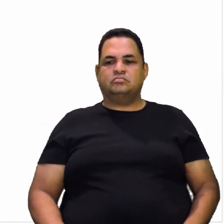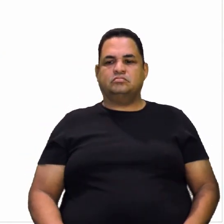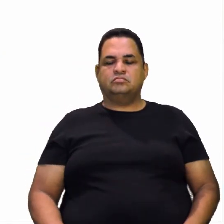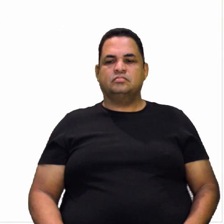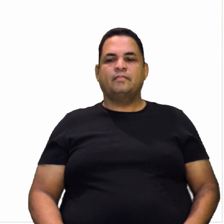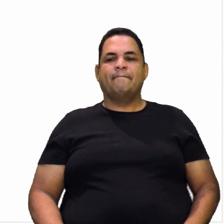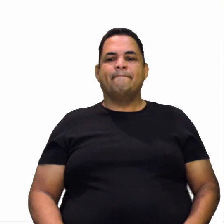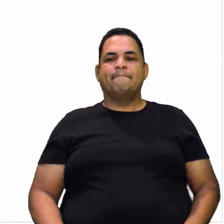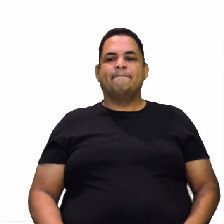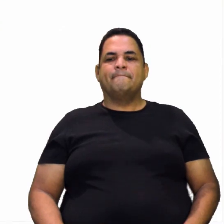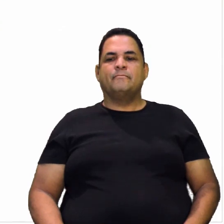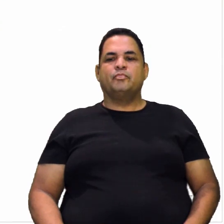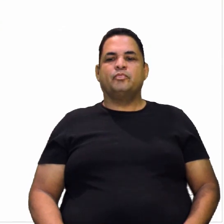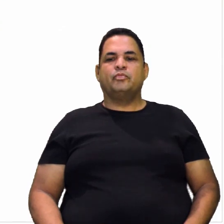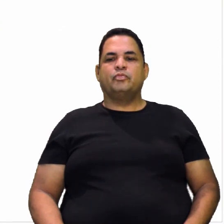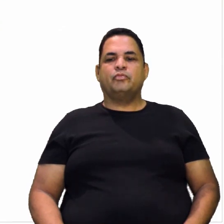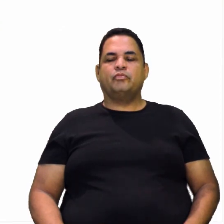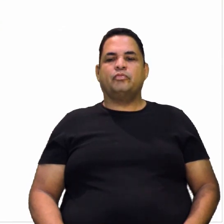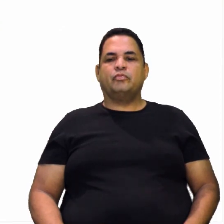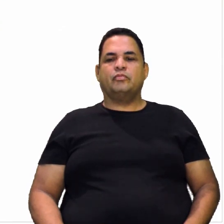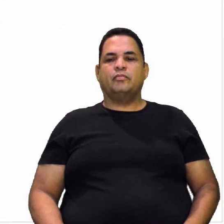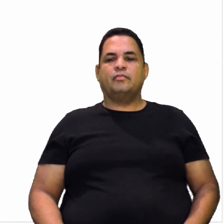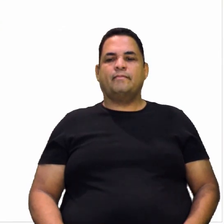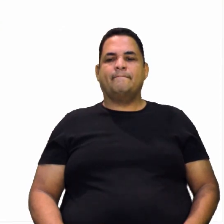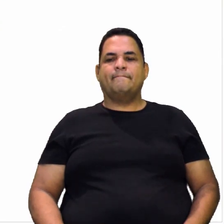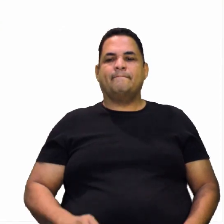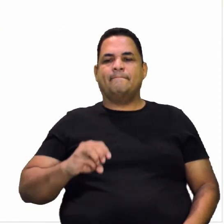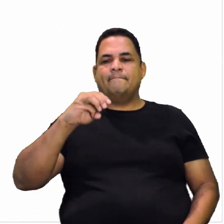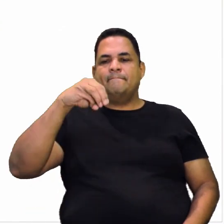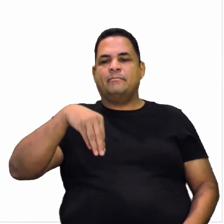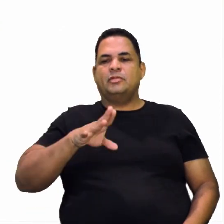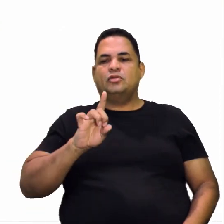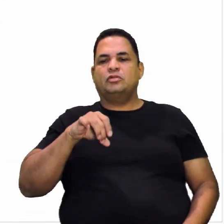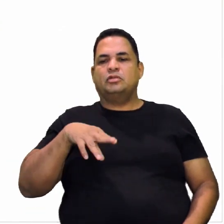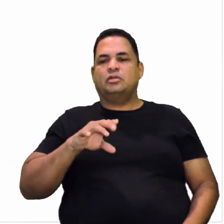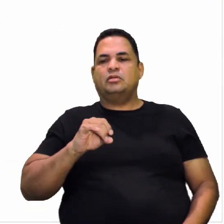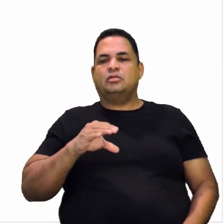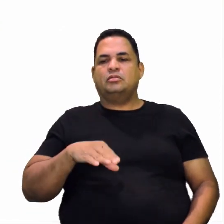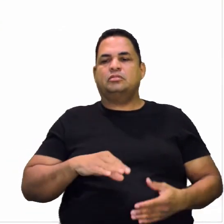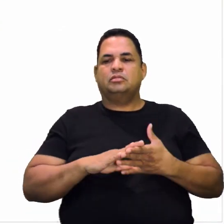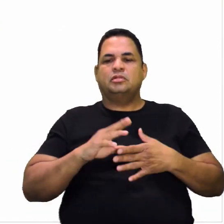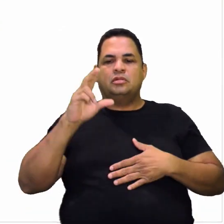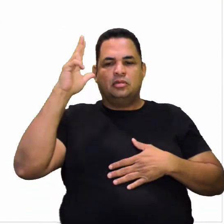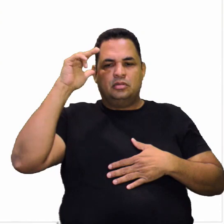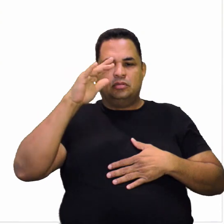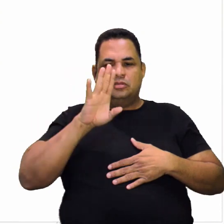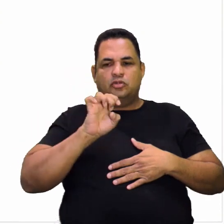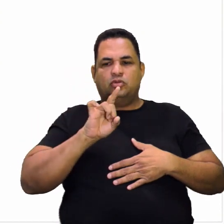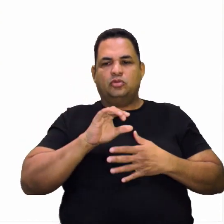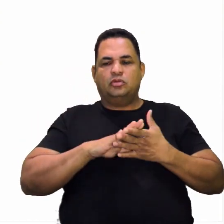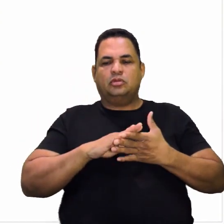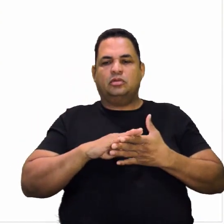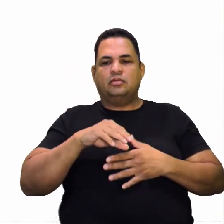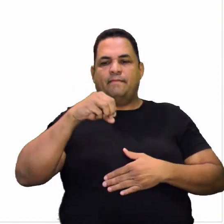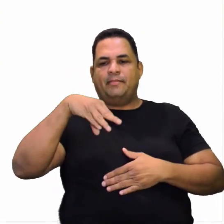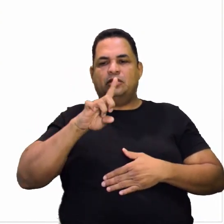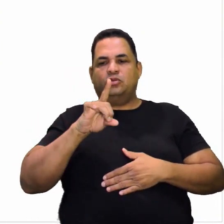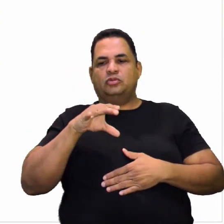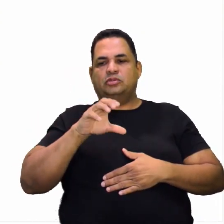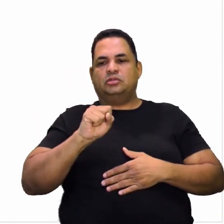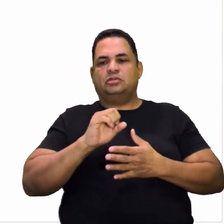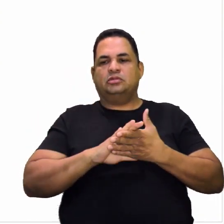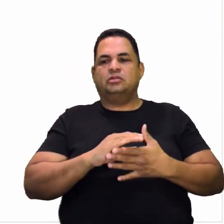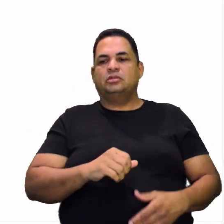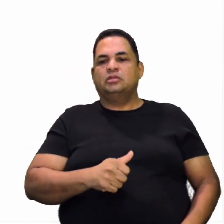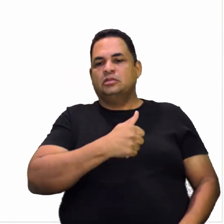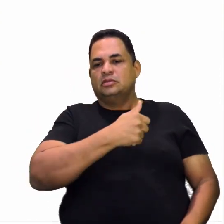Por exemplo, o mito do Minotauro, o mito do Cavalo de Troia, o mito da Medusa